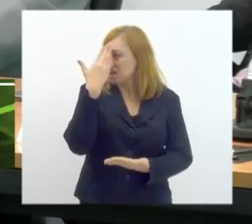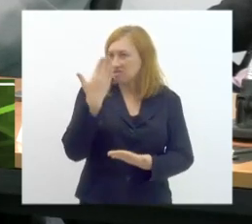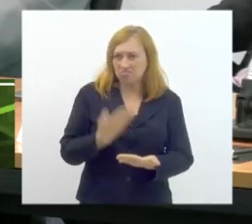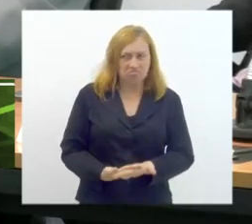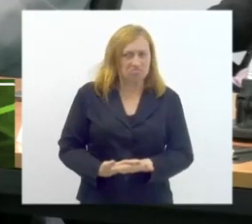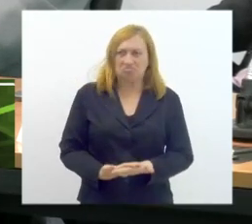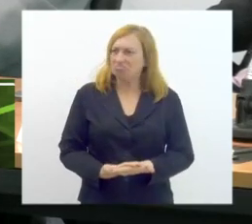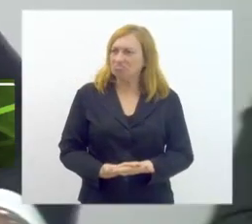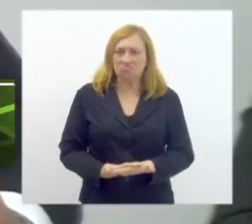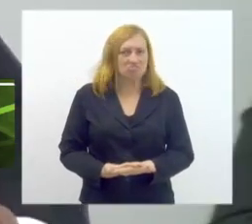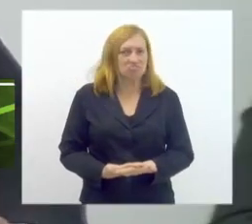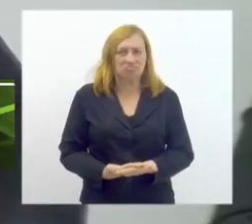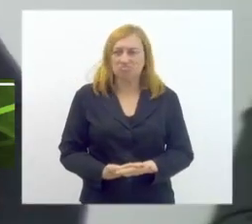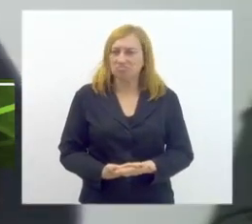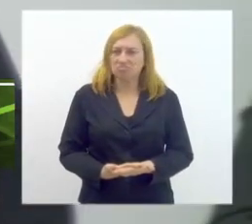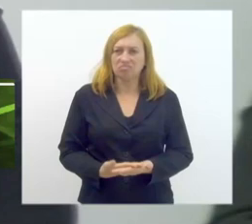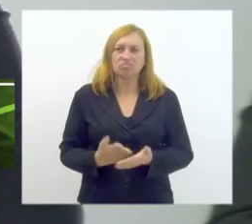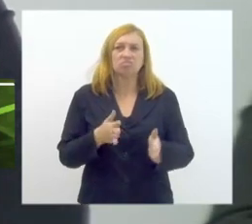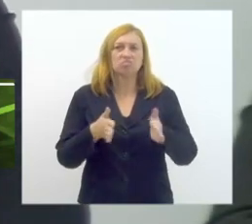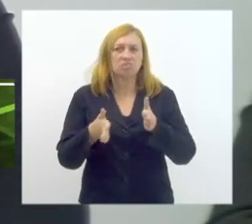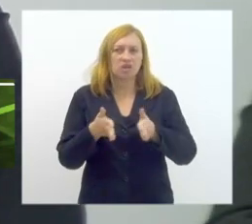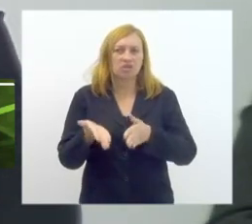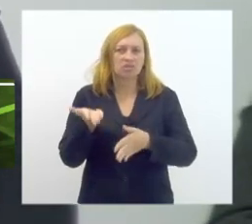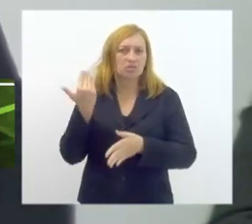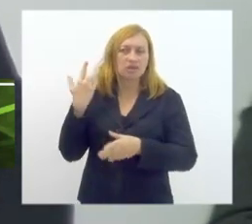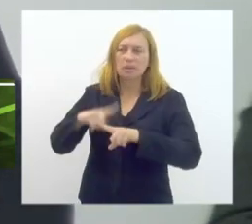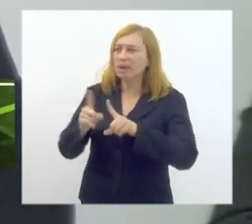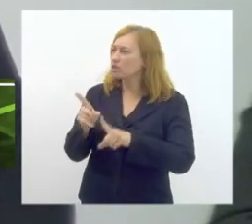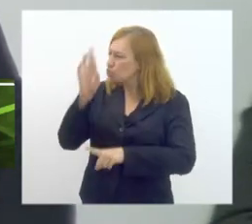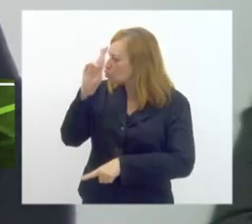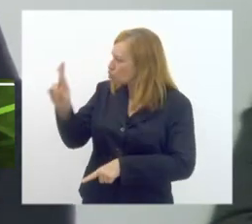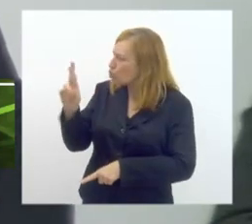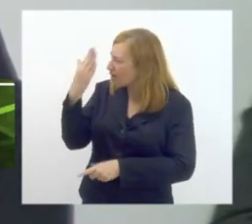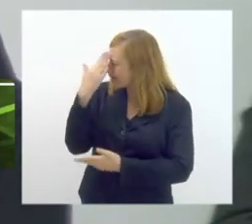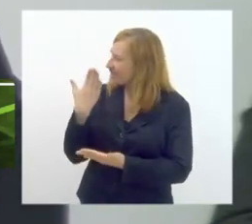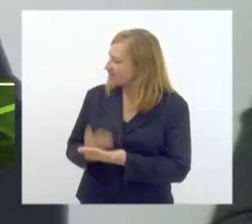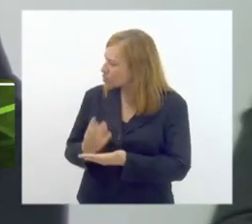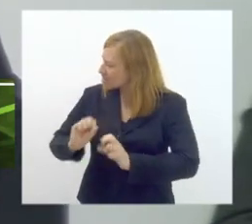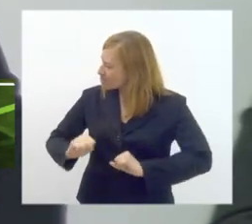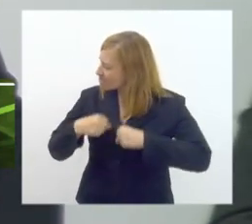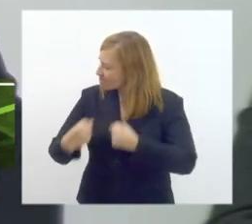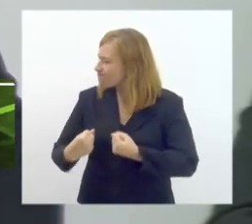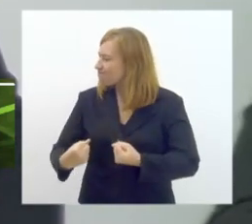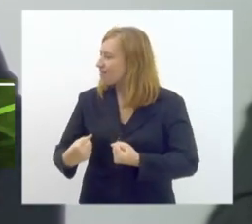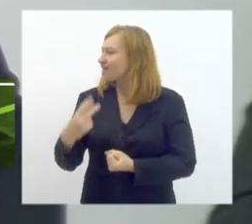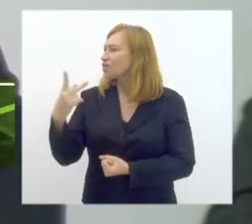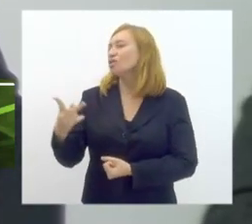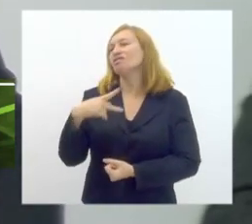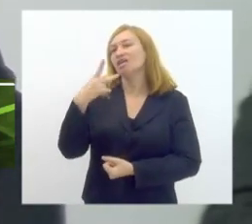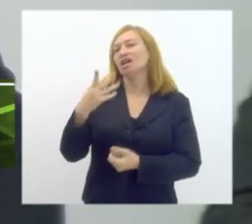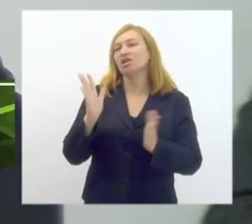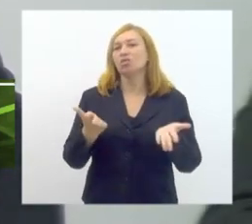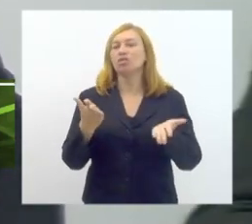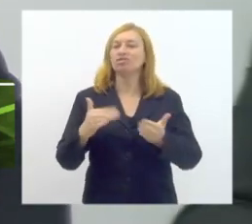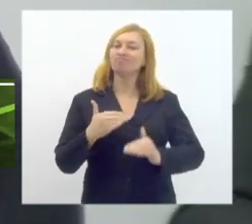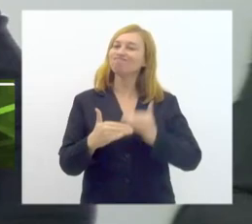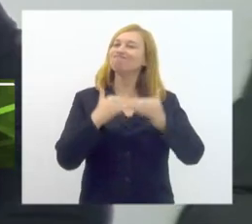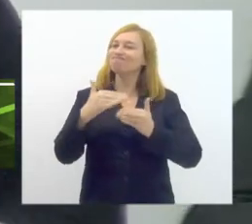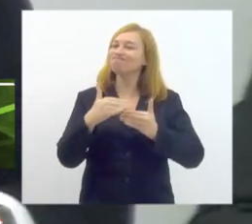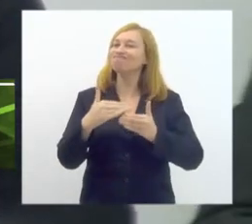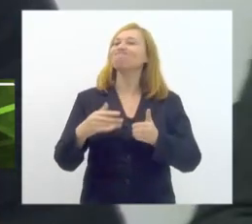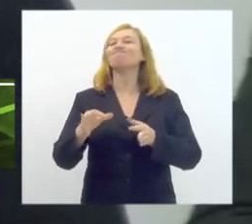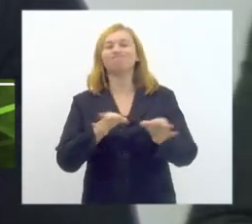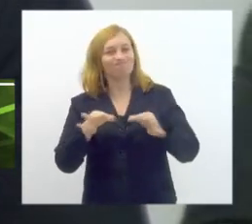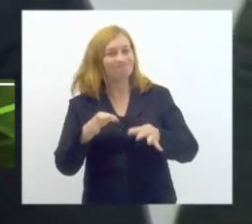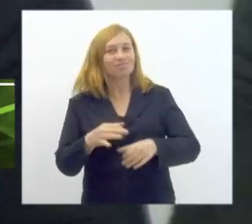pudesse fazer isso, pelo menos no Conleste, o senhor acreditou e a gente agarrou aquela palavra do senhor e hoje a gente está bem avançado nesse